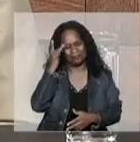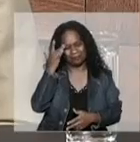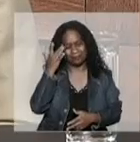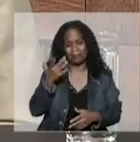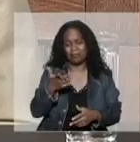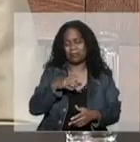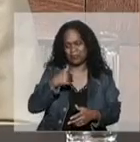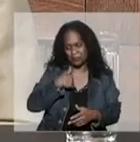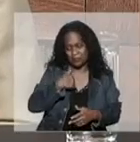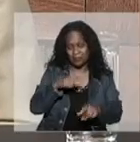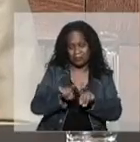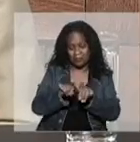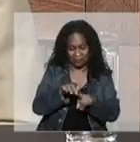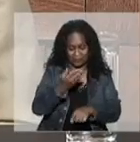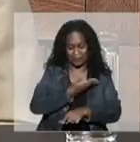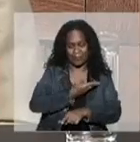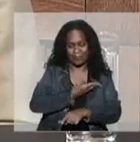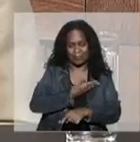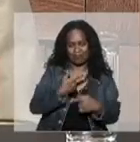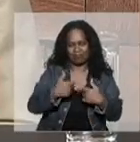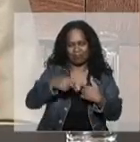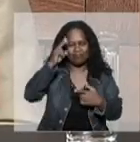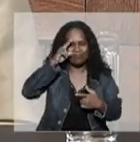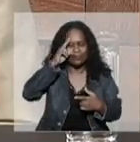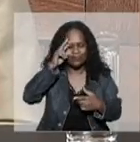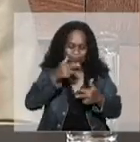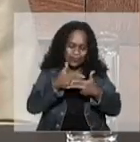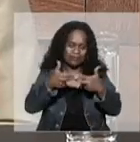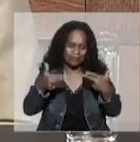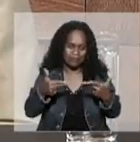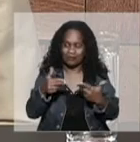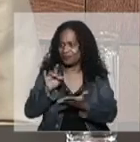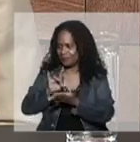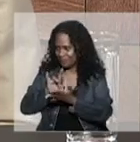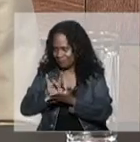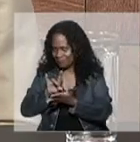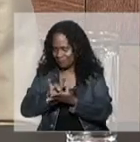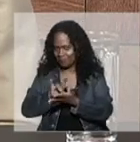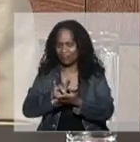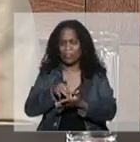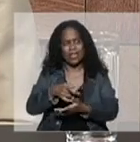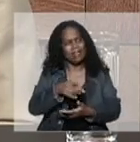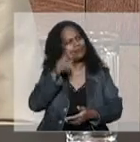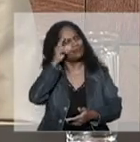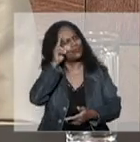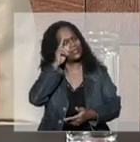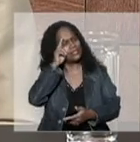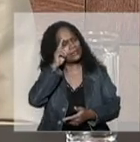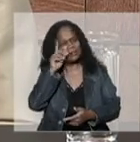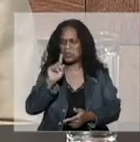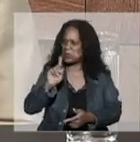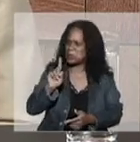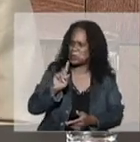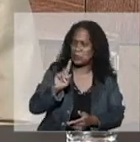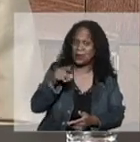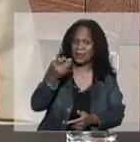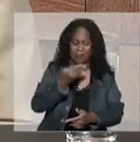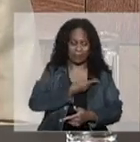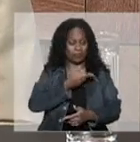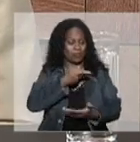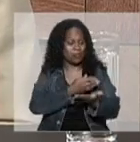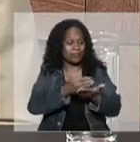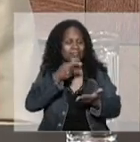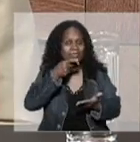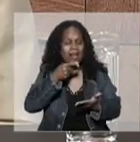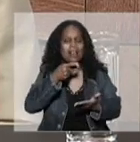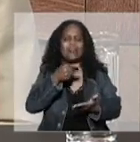tem. Não só eu, mas como os amigos também, né? Porque a gente lembra de alguns pontos, né? É verdade. Mas aí outros amigos dizem, você lembra daquela... Não, aí ele quando